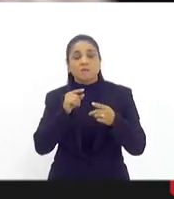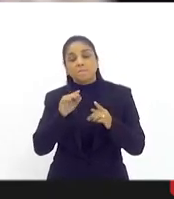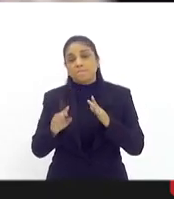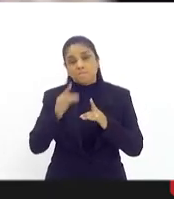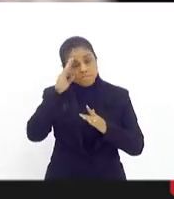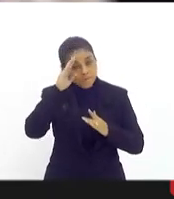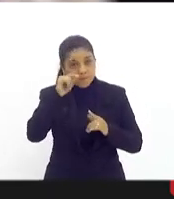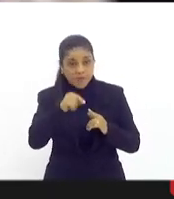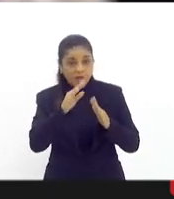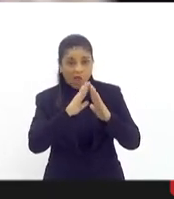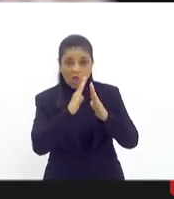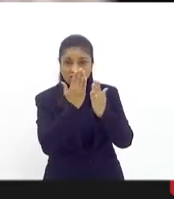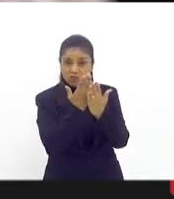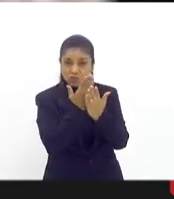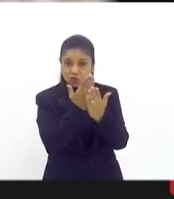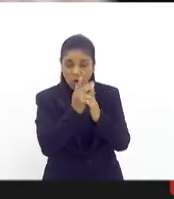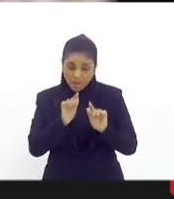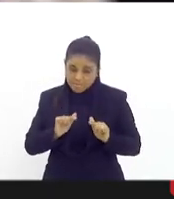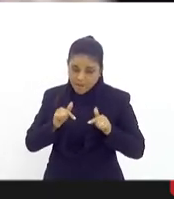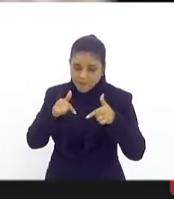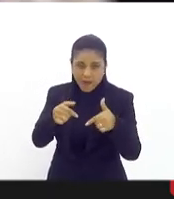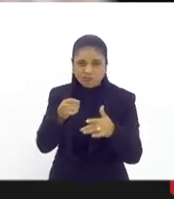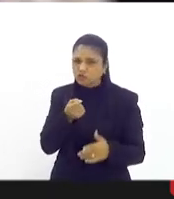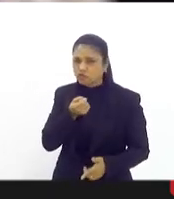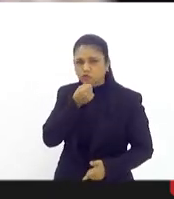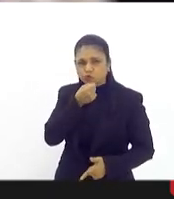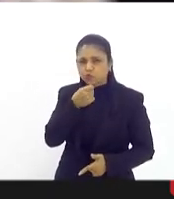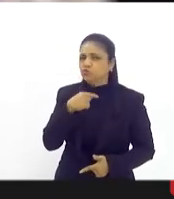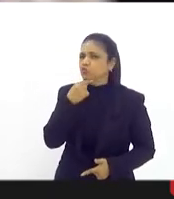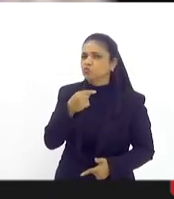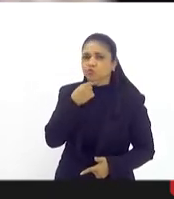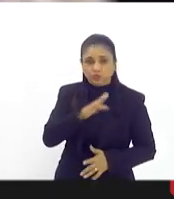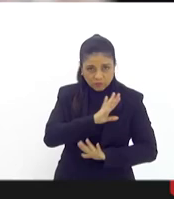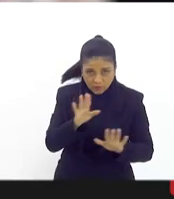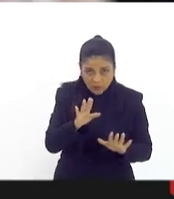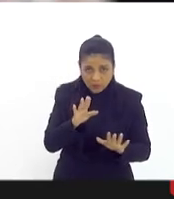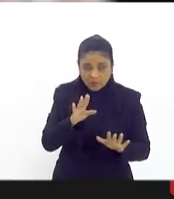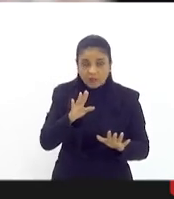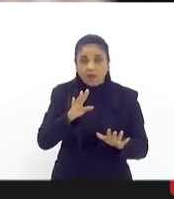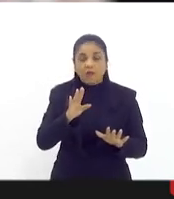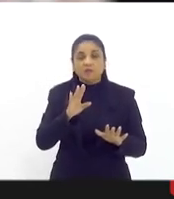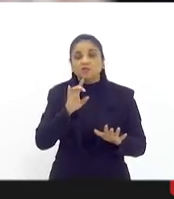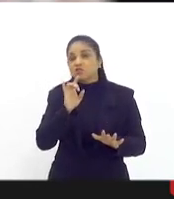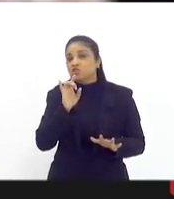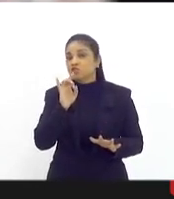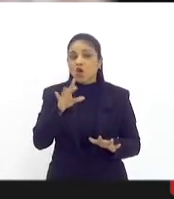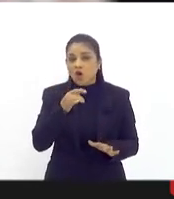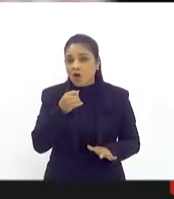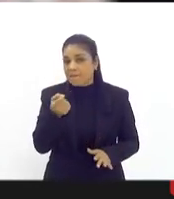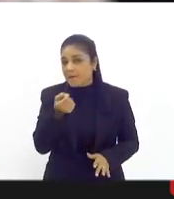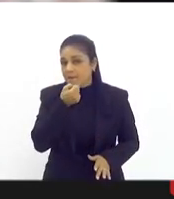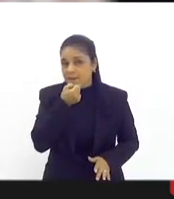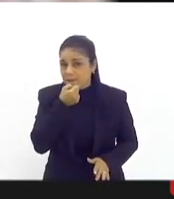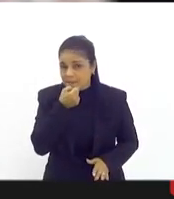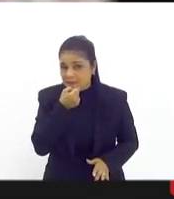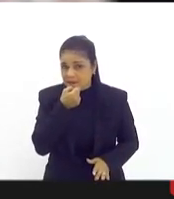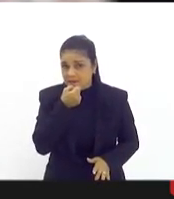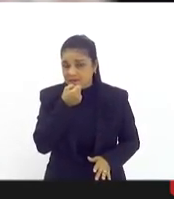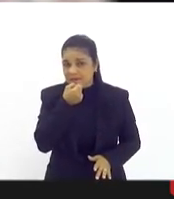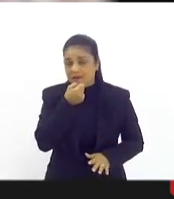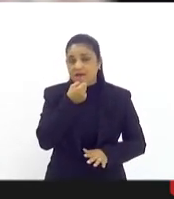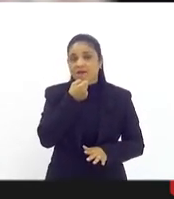maneira efetiva, e não só no discurso, que a gente o tempo inteiro, como disse o Mink, né, fala-se muito sobre